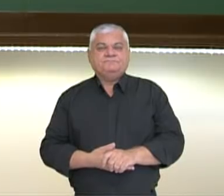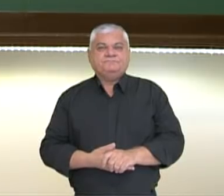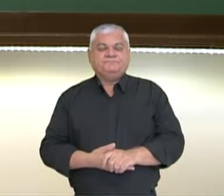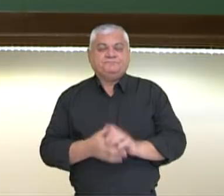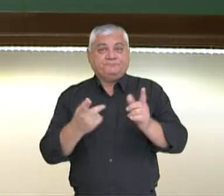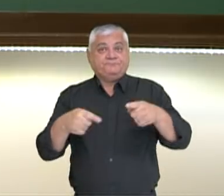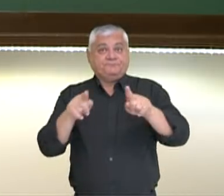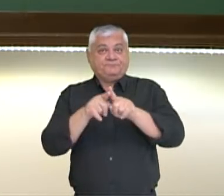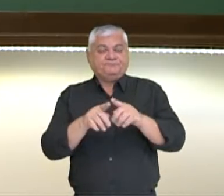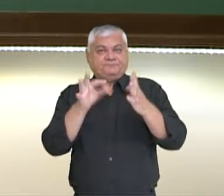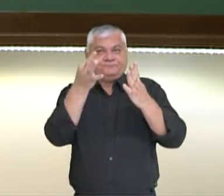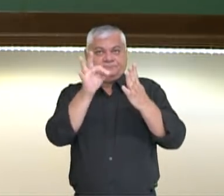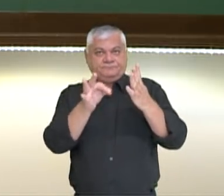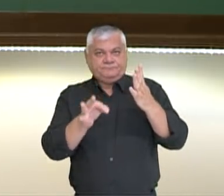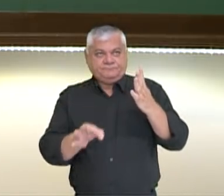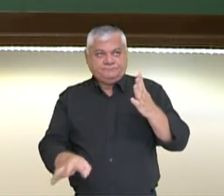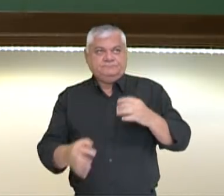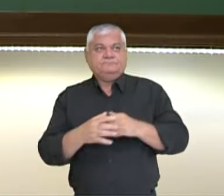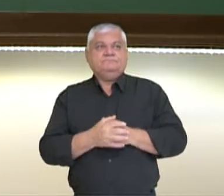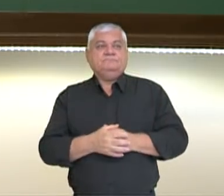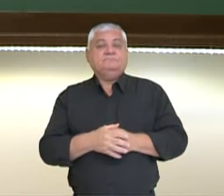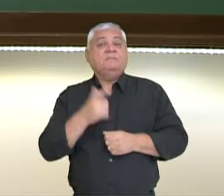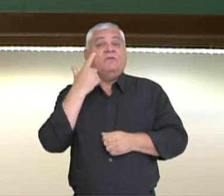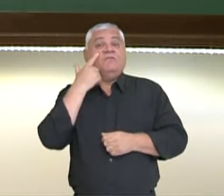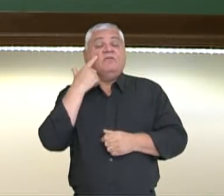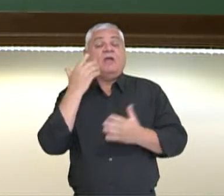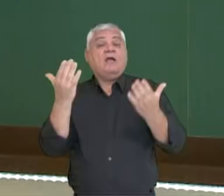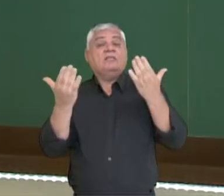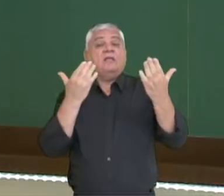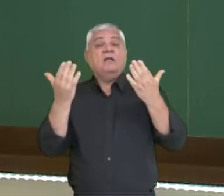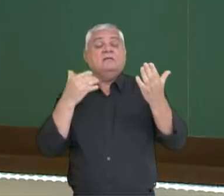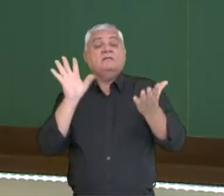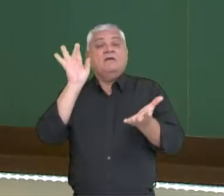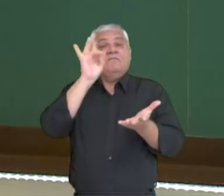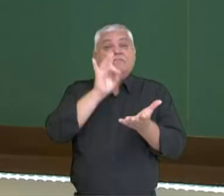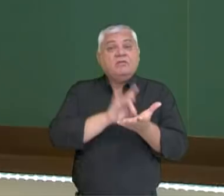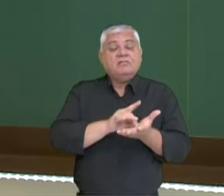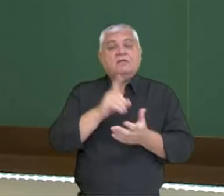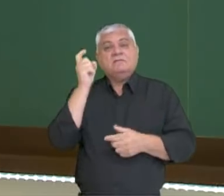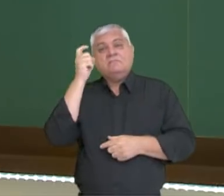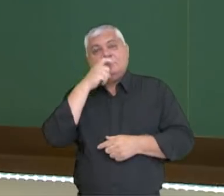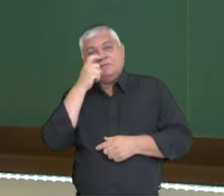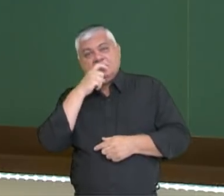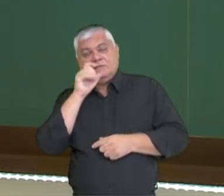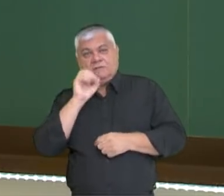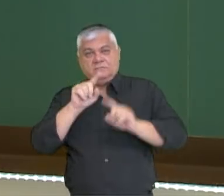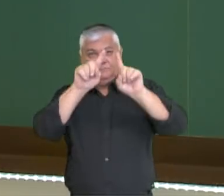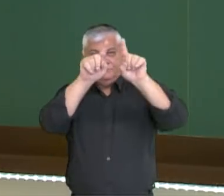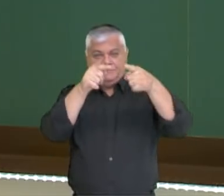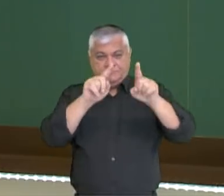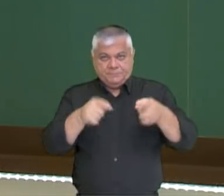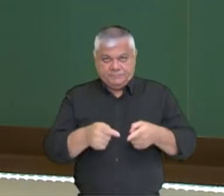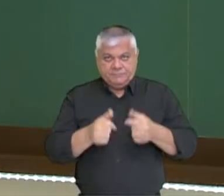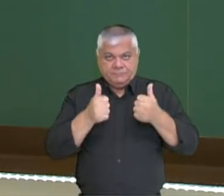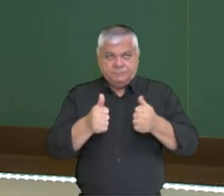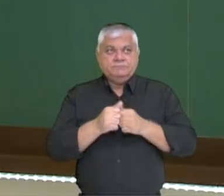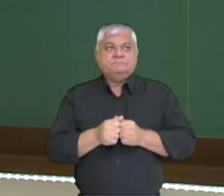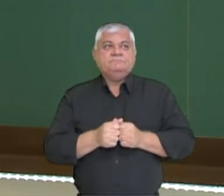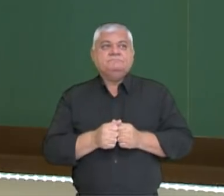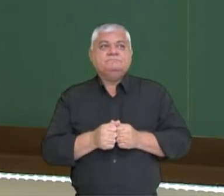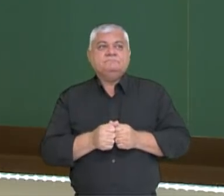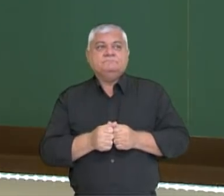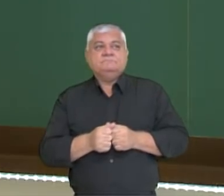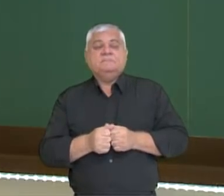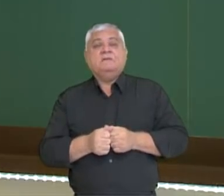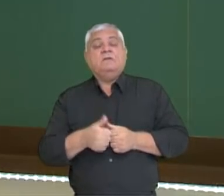Voltamos para a correção da atividade. Então, vocês tinham que analisar as afirmativas e colocar se era verdadeiro ou falso.